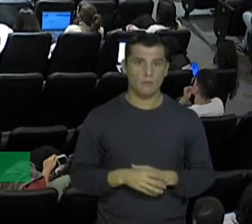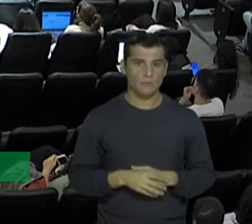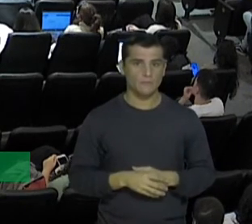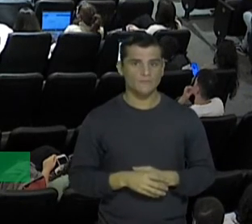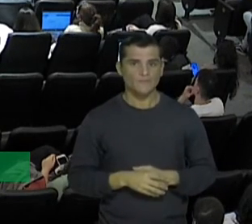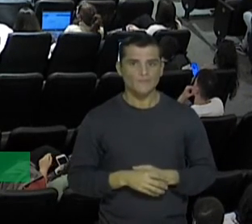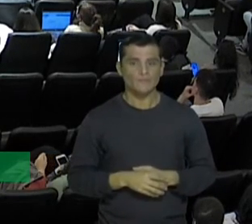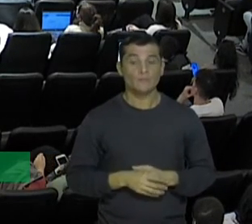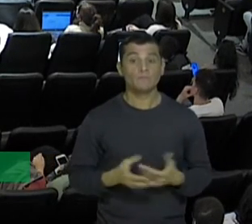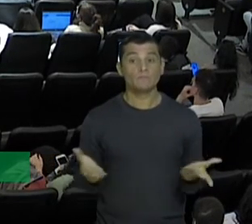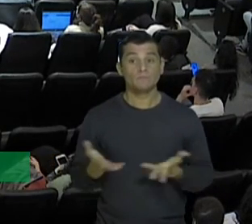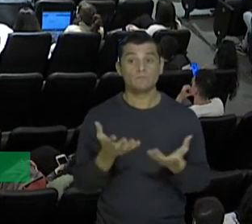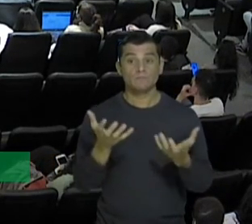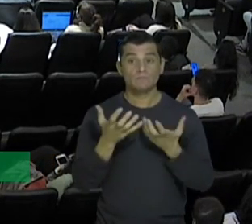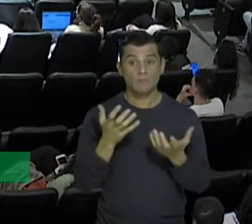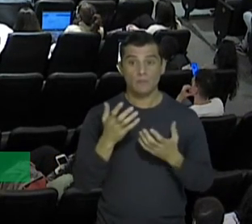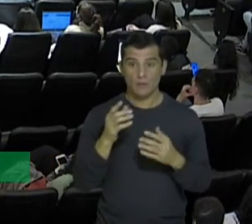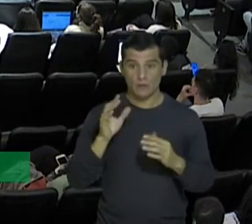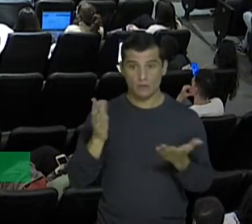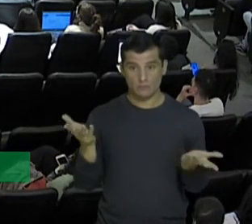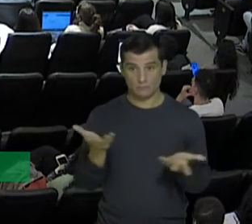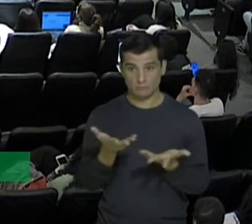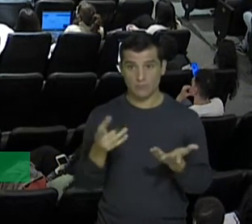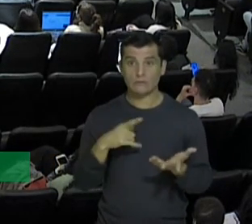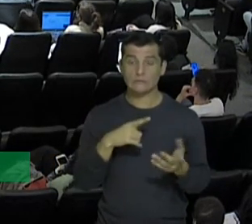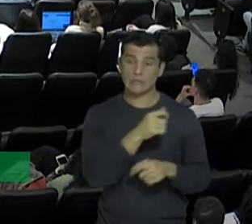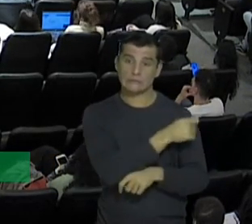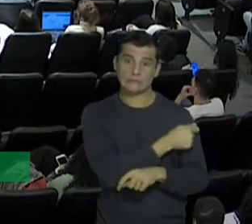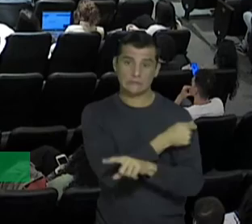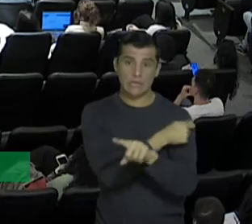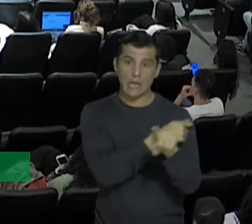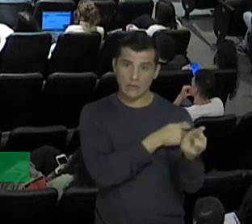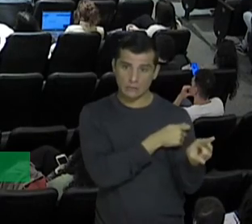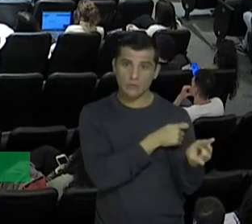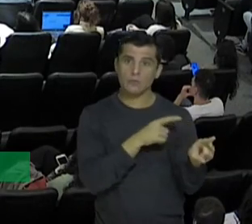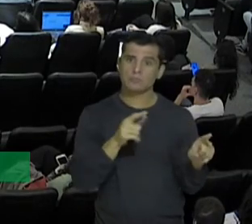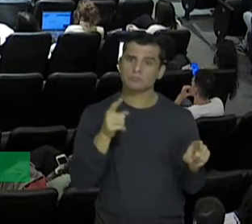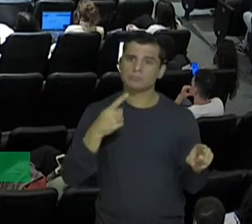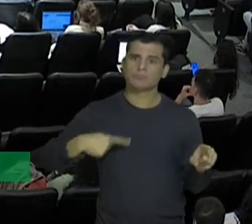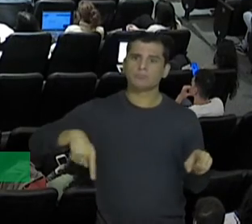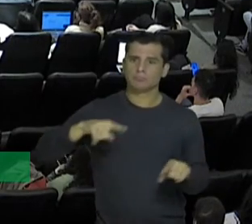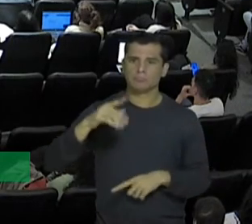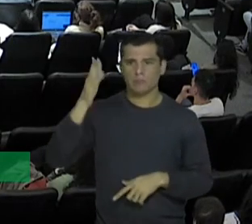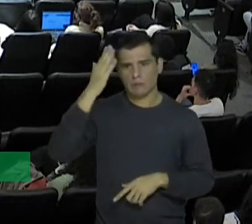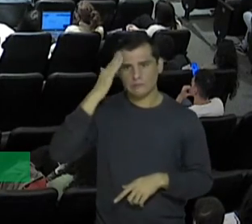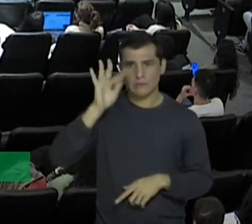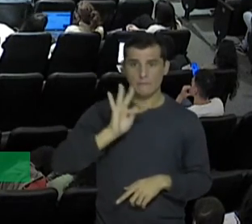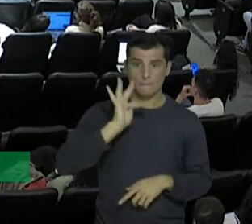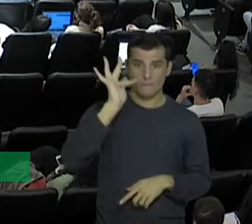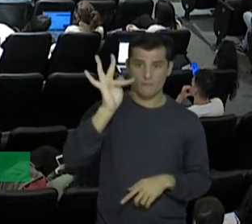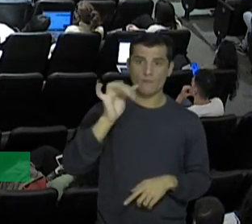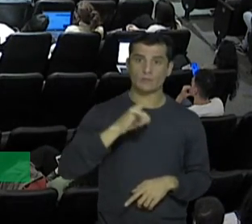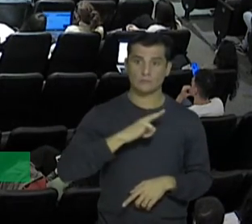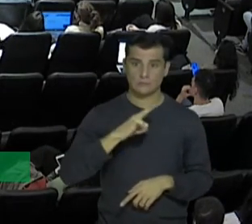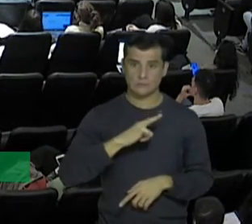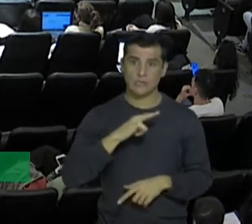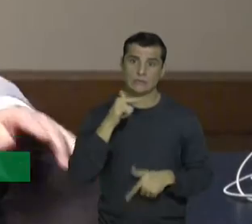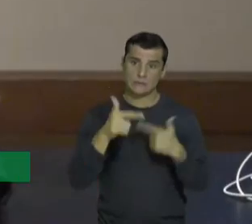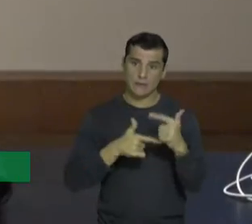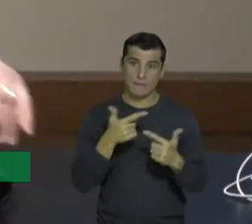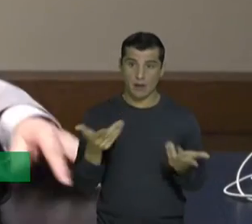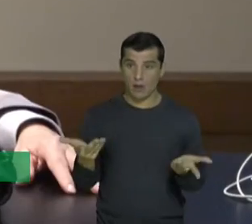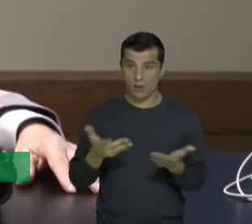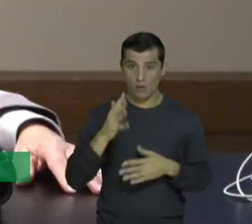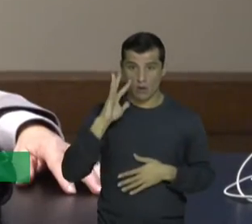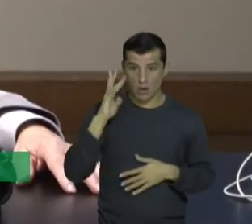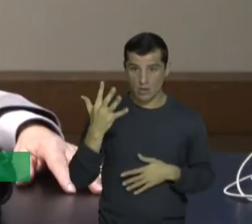deixar aqui tem muita muito estudante aqui né eu vejo que que gente tem futuro tem trabalho para vocês aí porque nós não vamos conseguir resolver todos os problemas